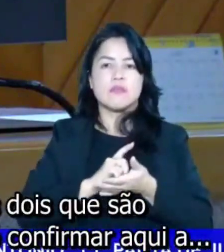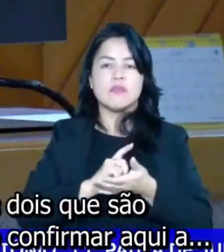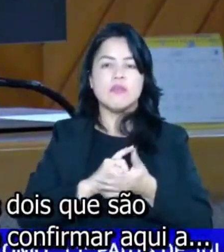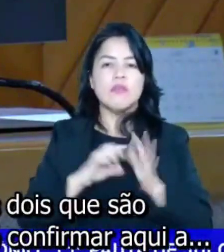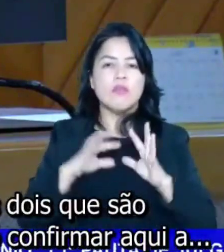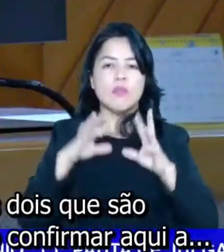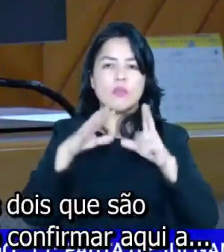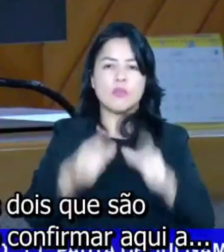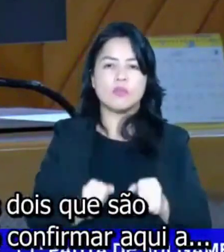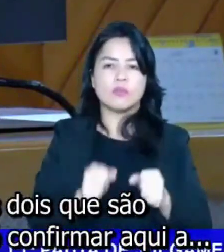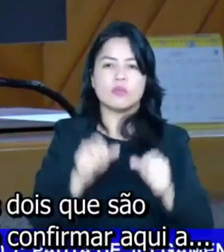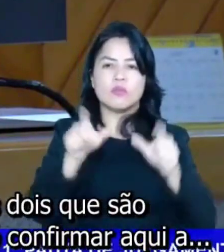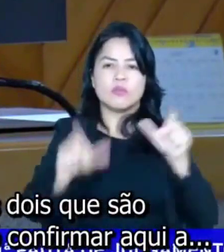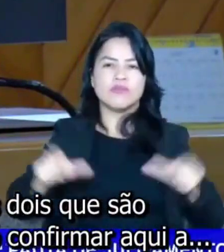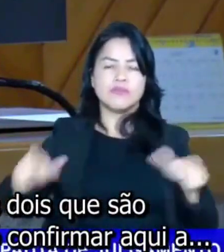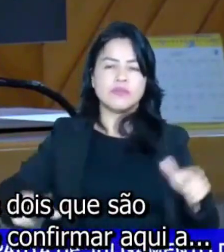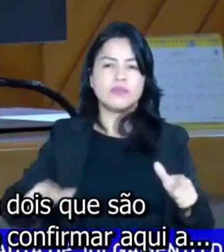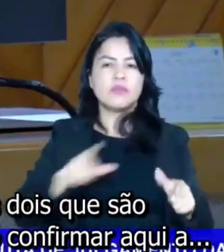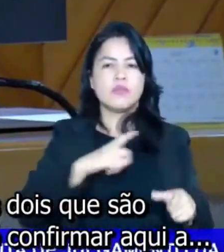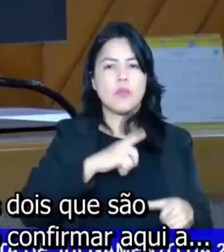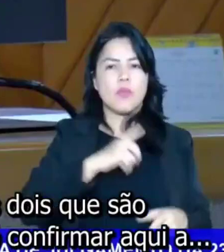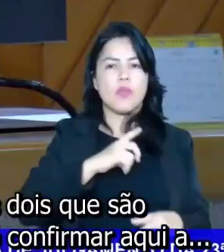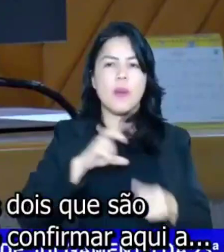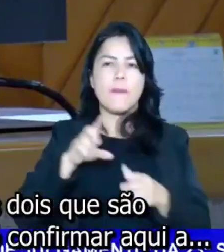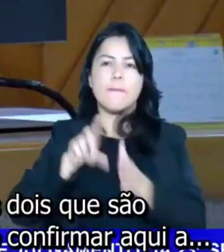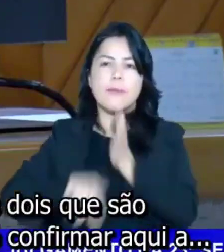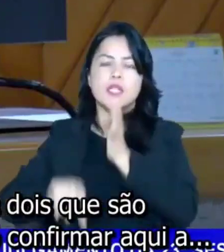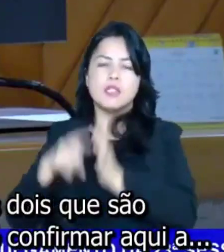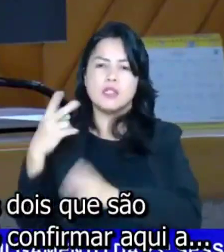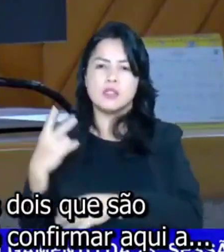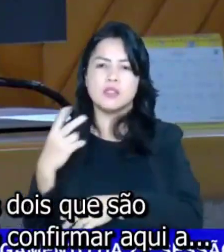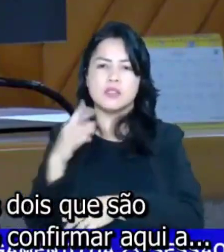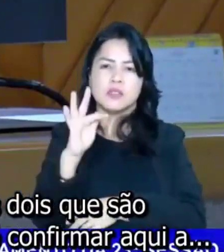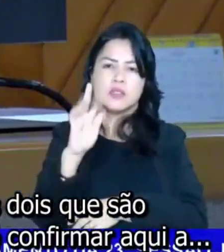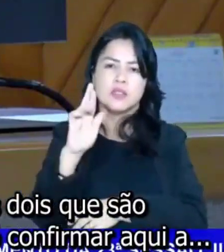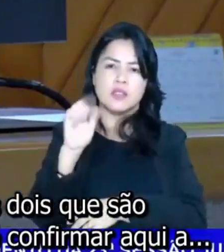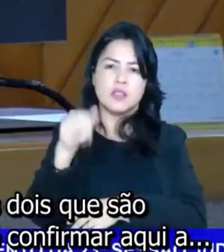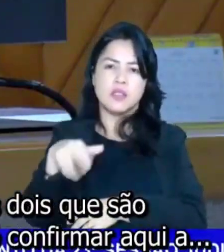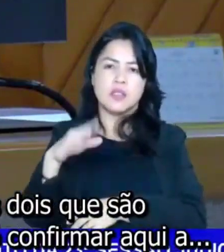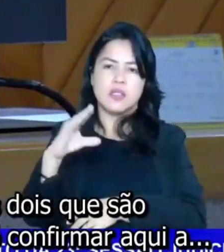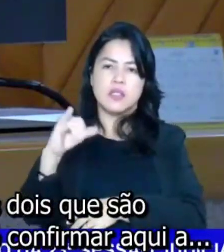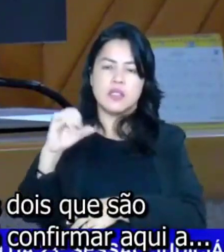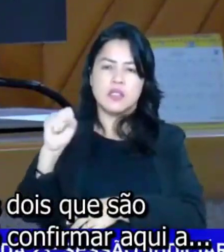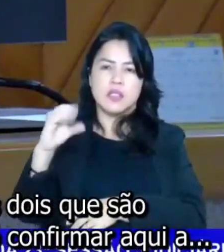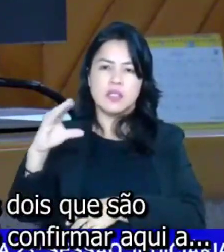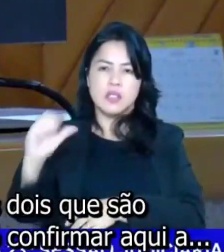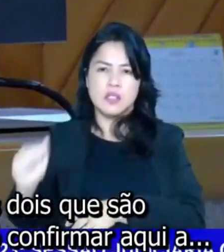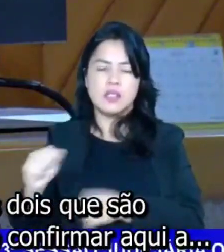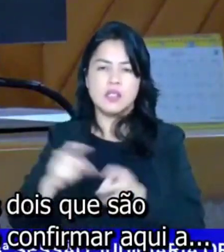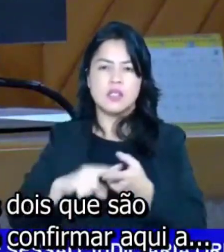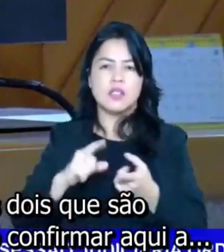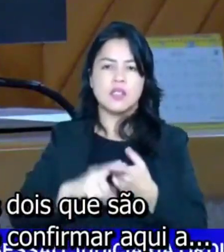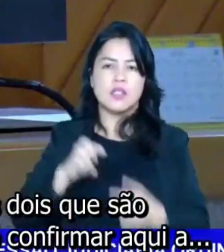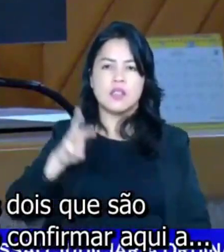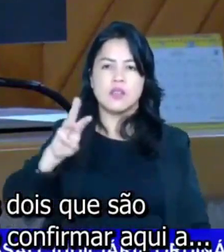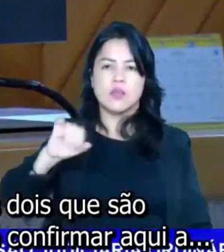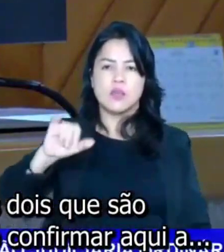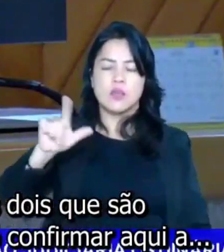a todos menos dois, que são exatamente a Francisca Favacho e o